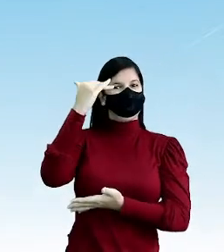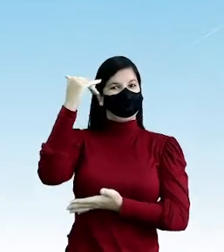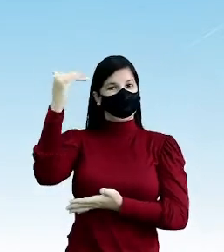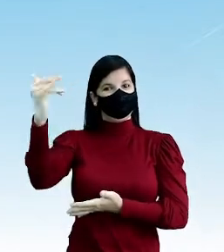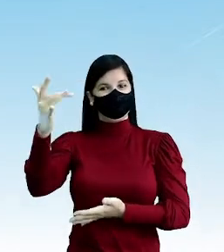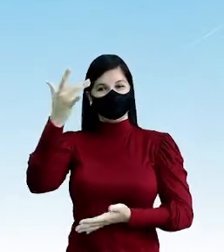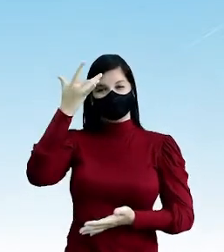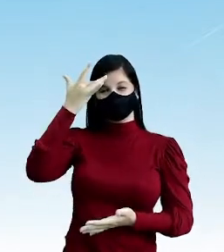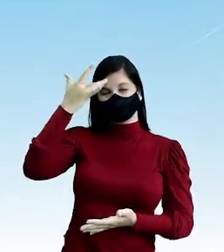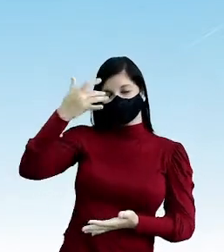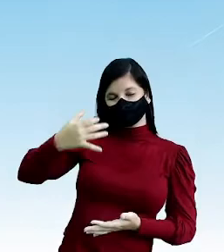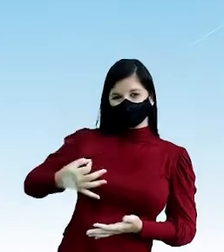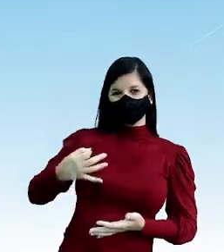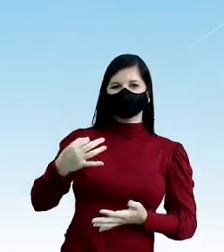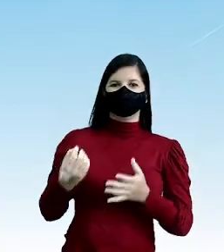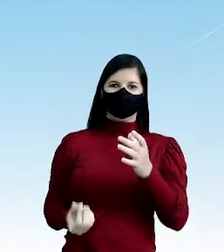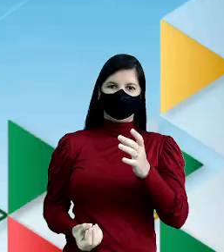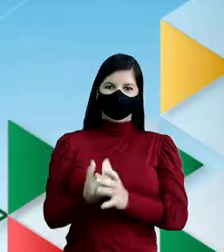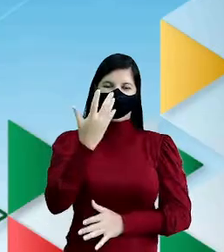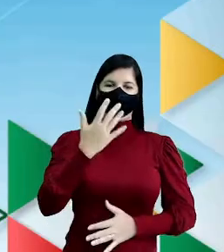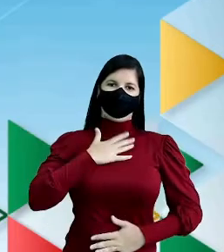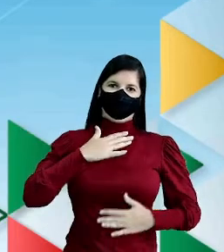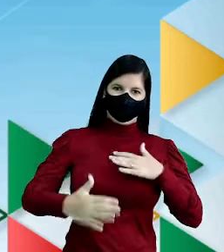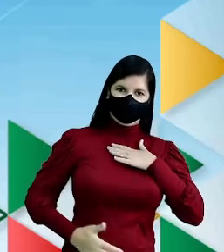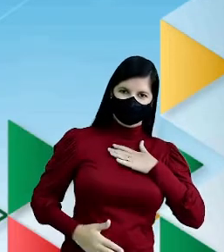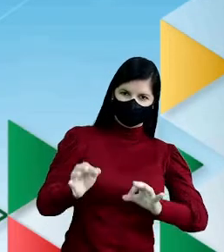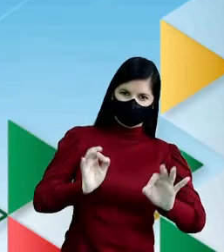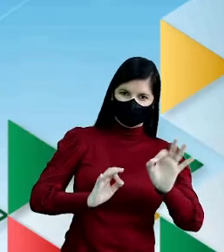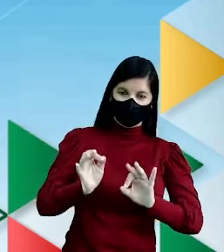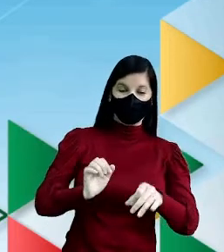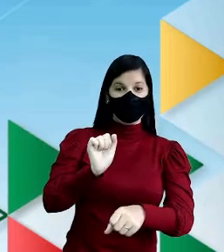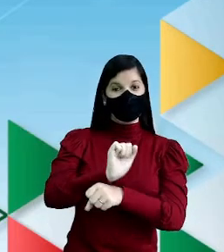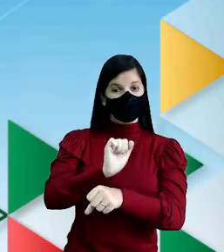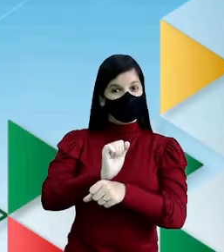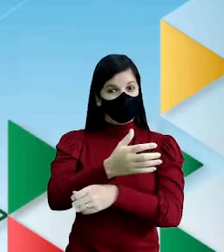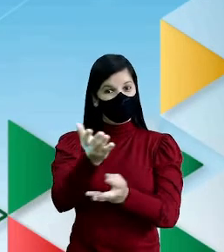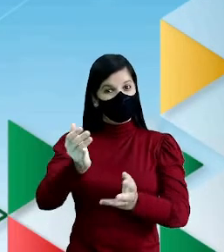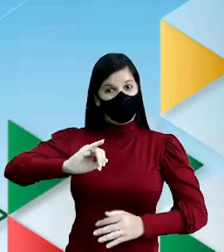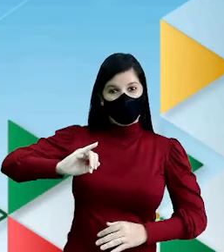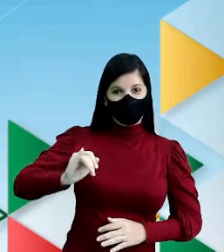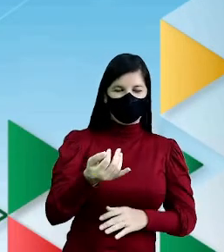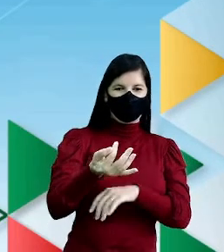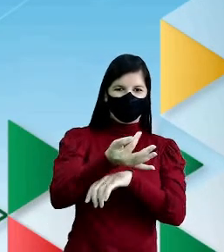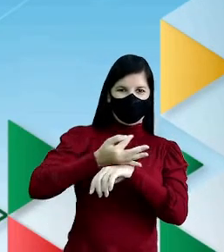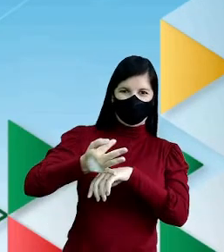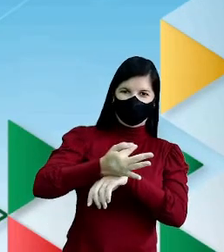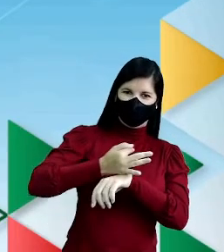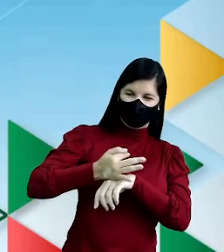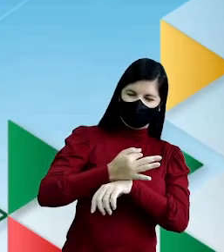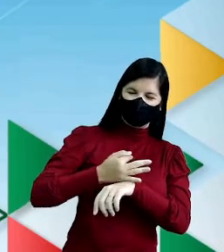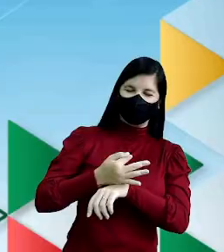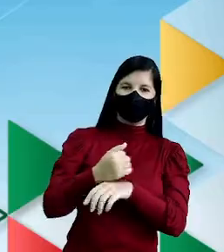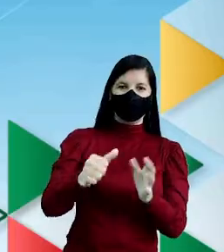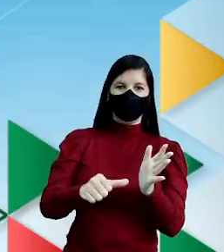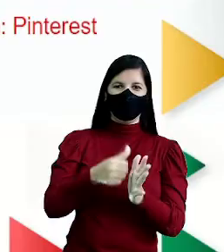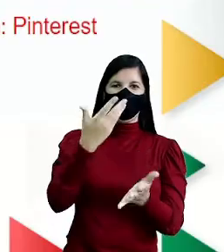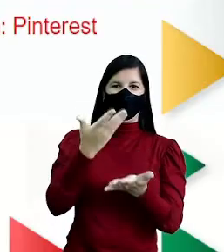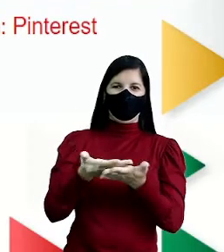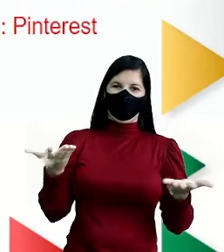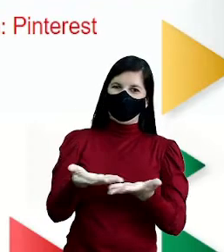construção corporal. Espero que vocês tenham curtido bastante as férias, vai ser nossa primeira aula, Então vamos lá, minha